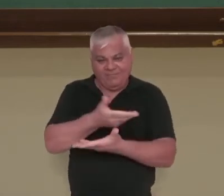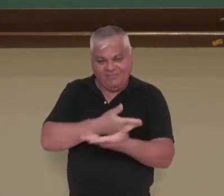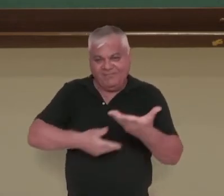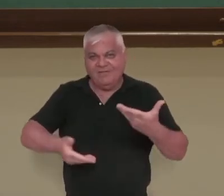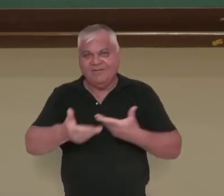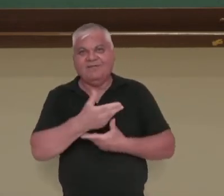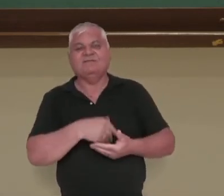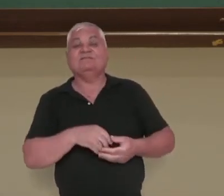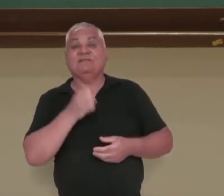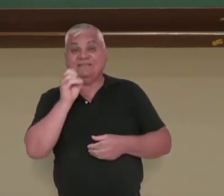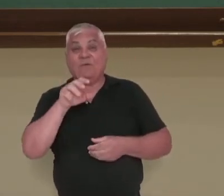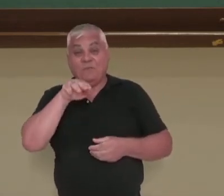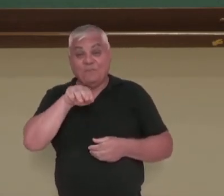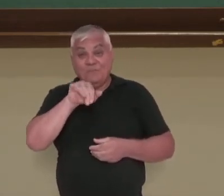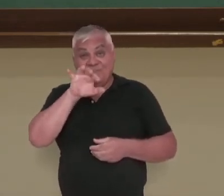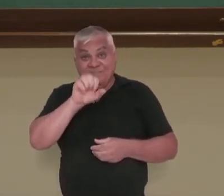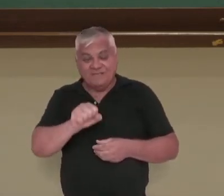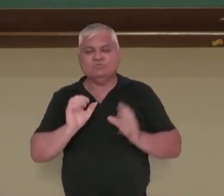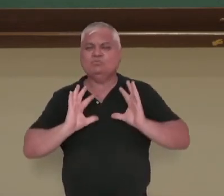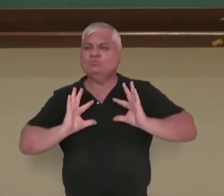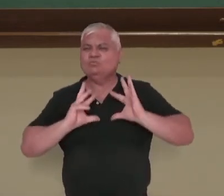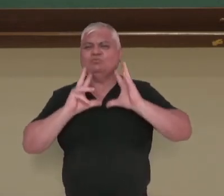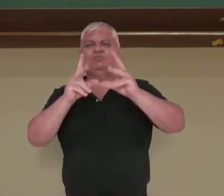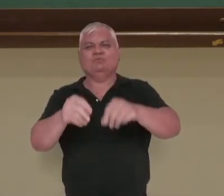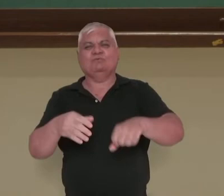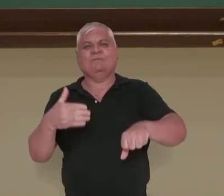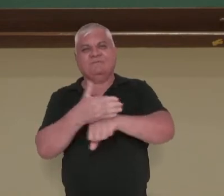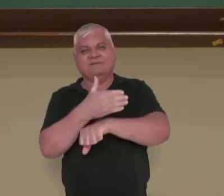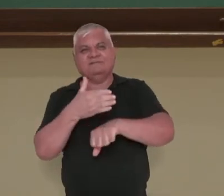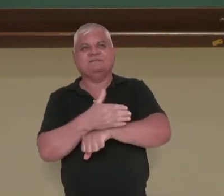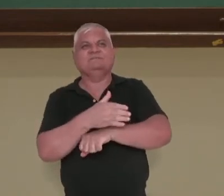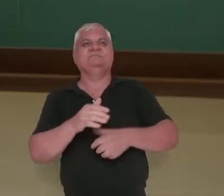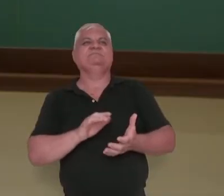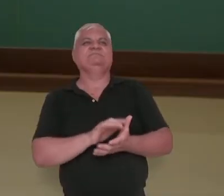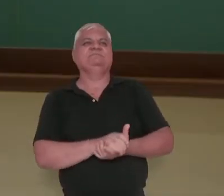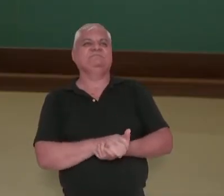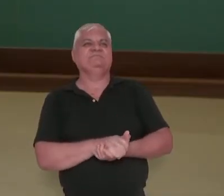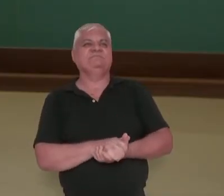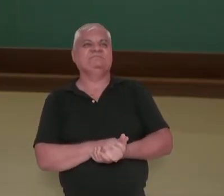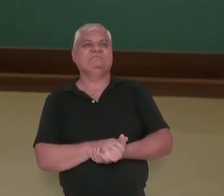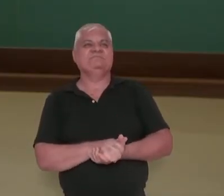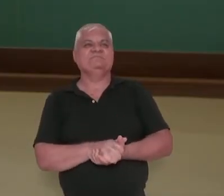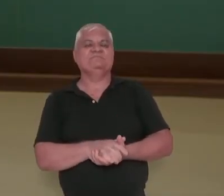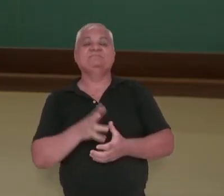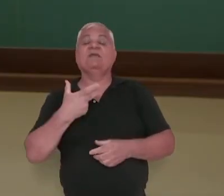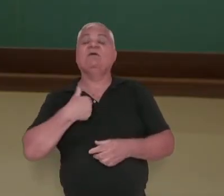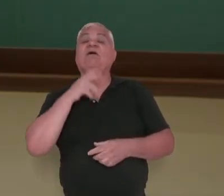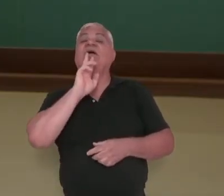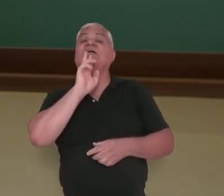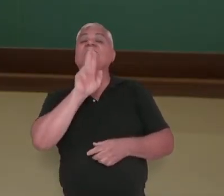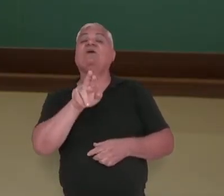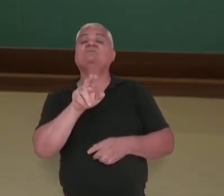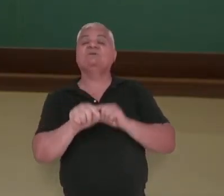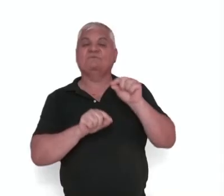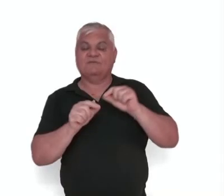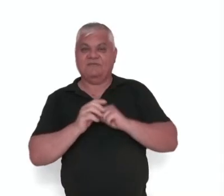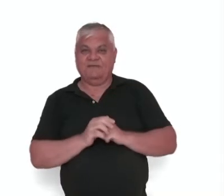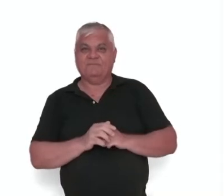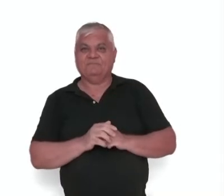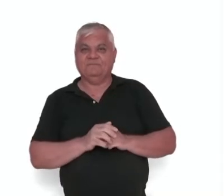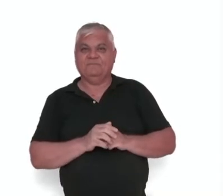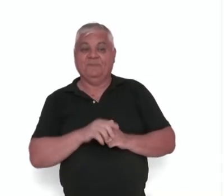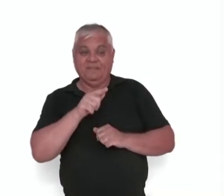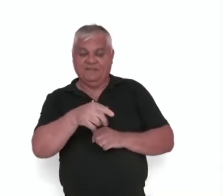esse passe misto, todos conseguem participar. Resultado misto. Nesse tipo de